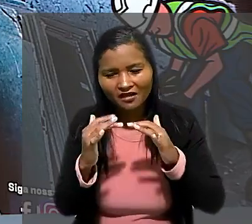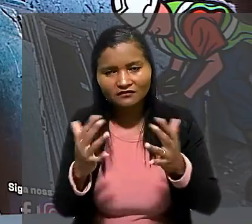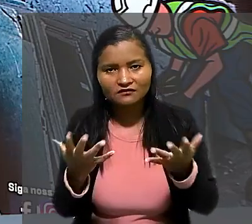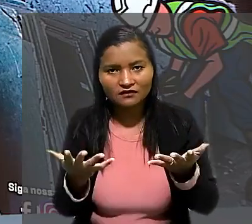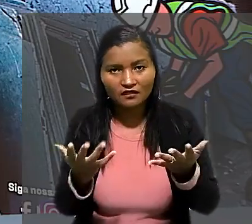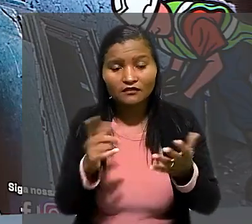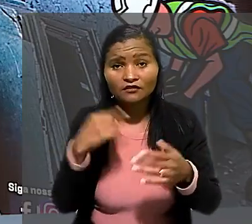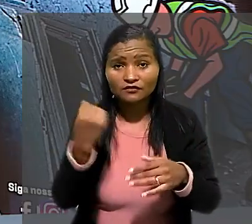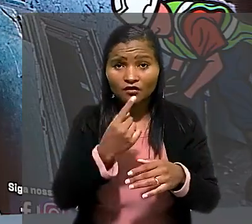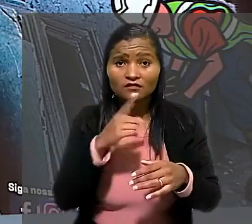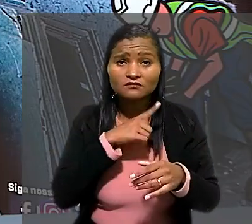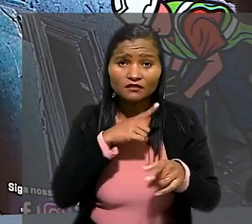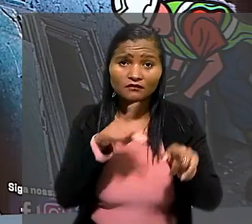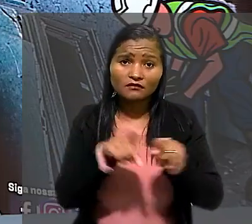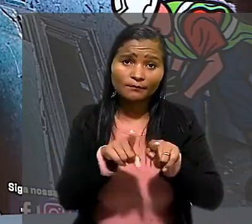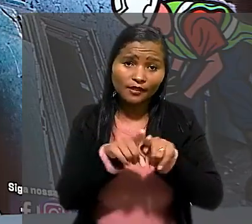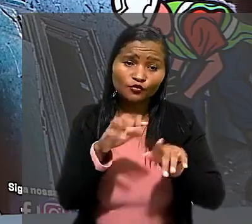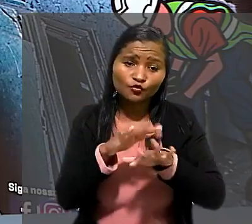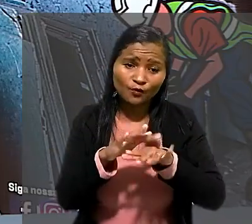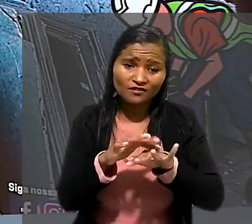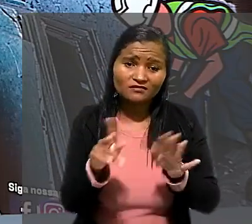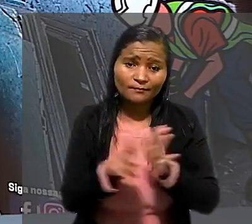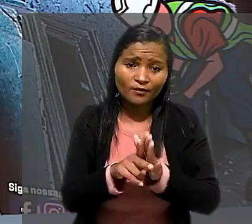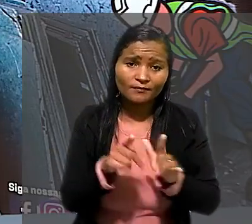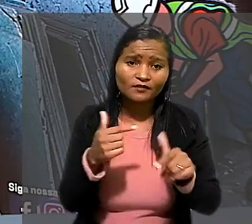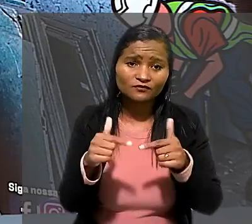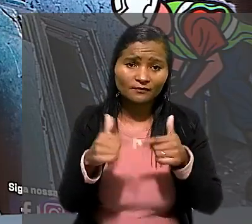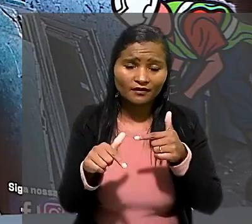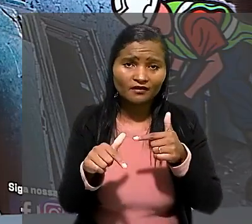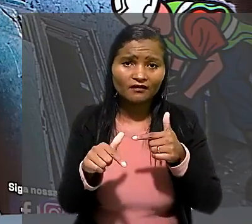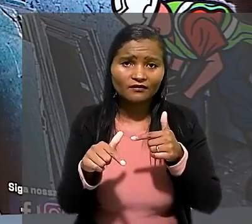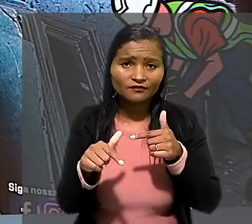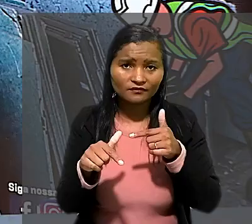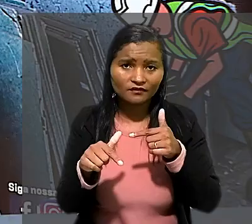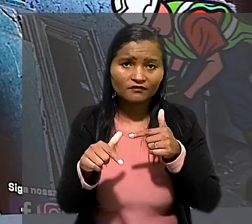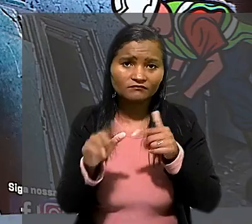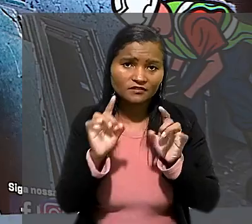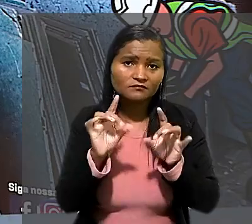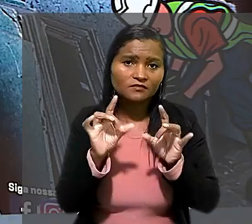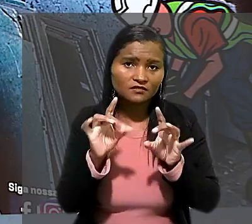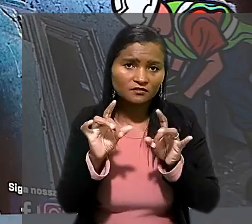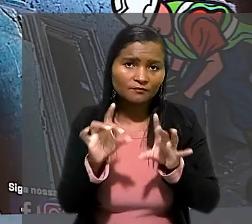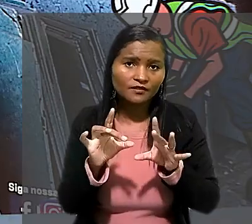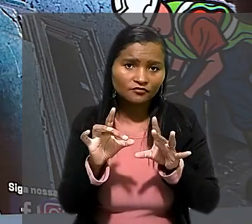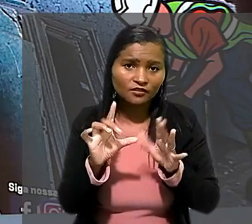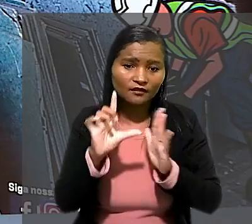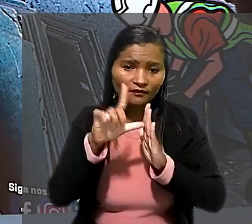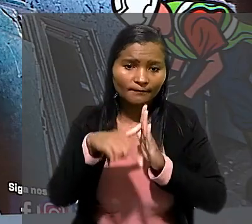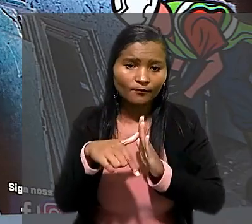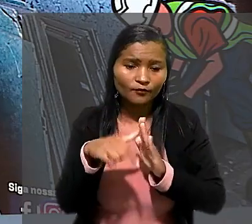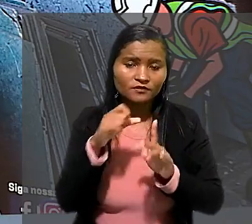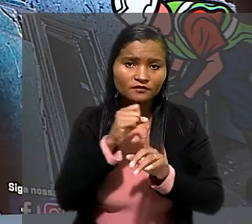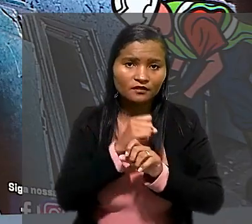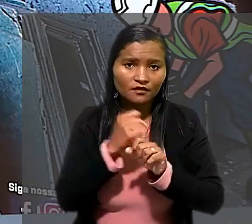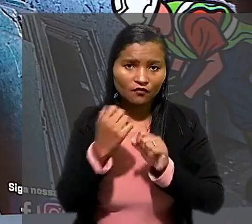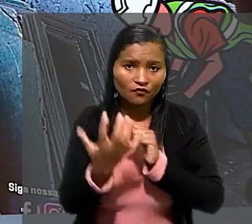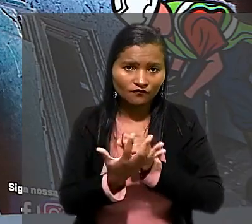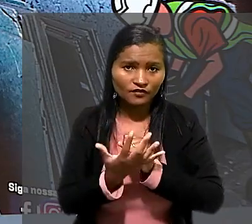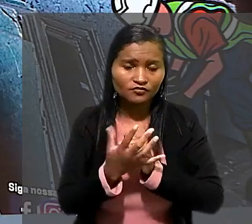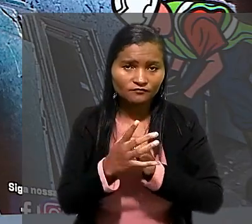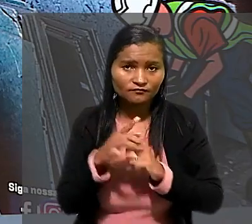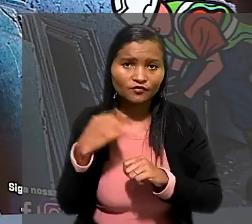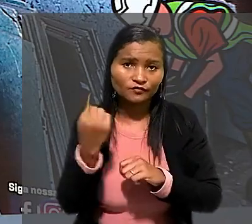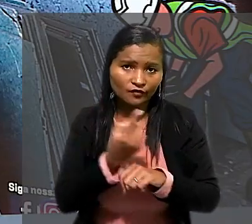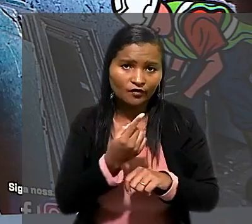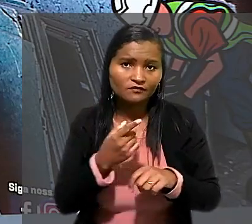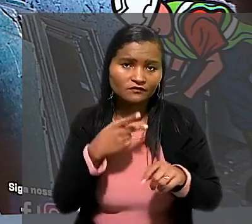máquinas e equipamentos. A gente tem também as doenças ocupacionais e, especialmente pós-pandemia, a gente tem